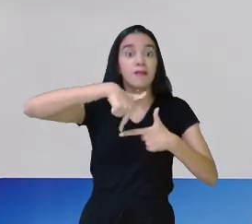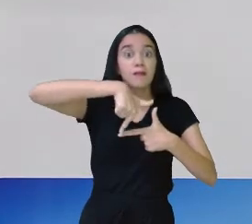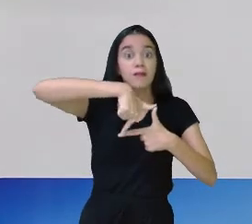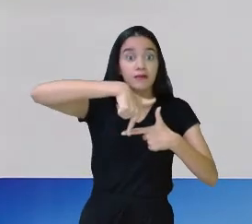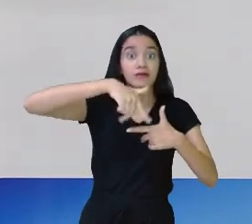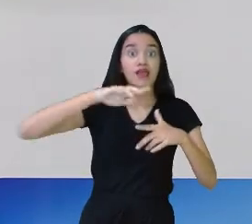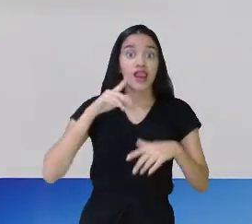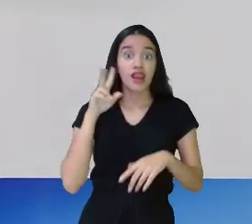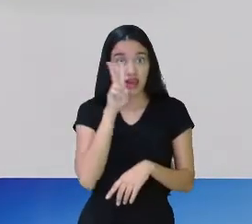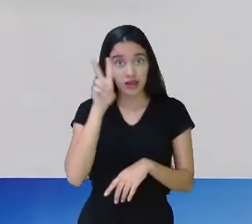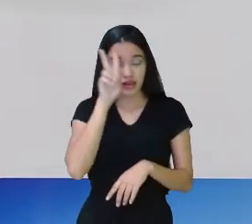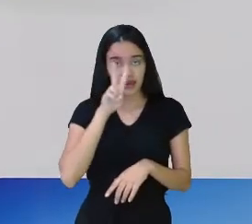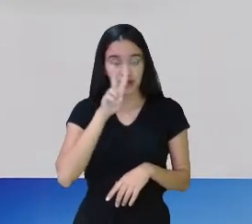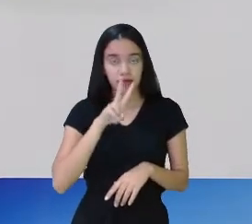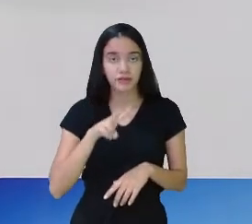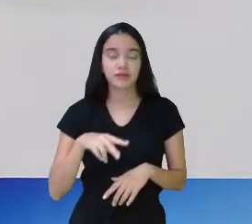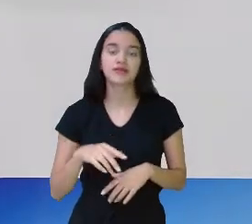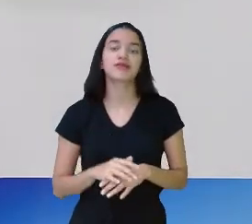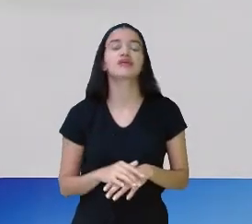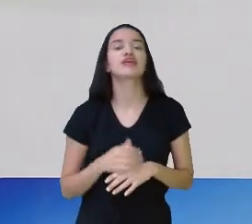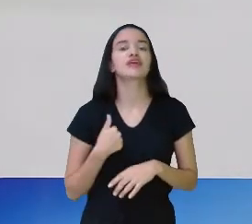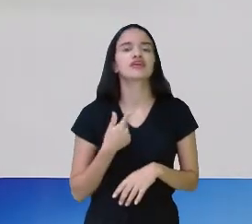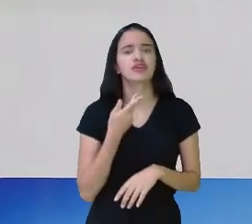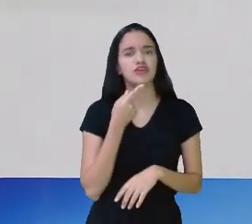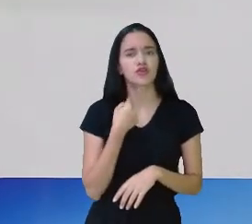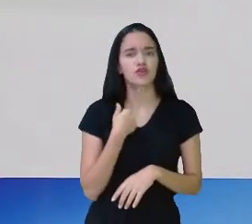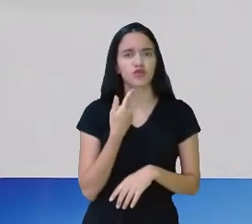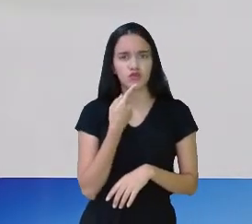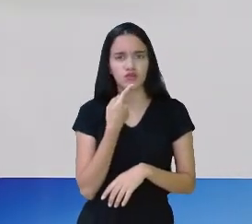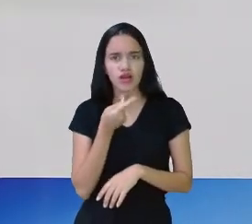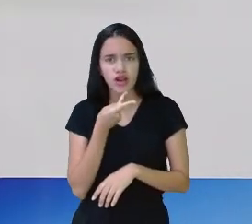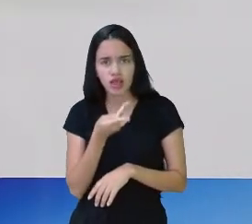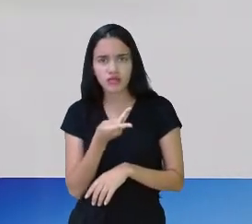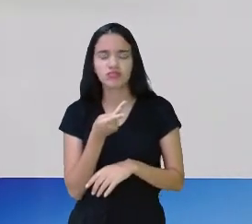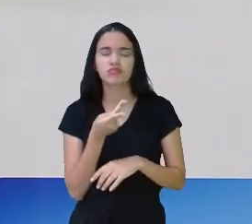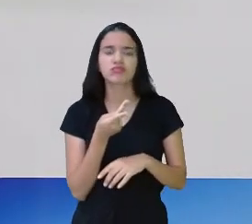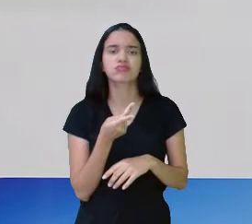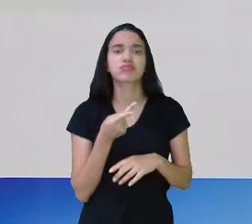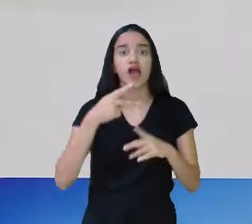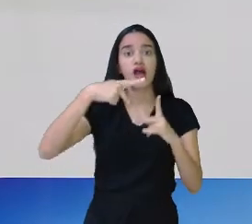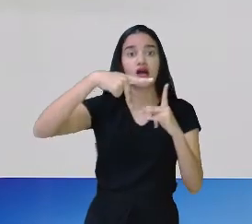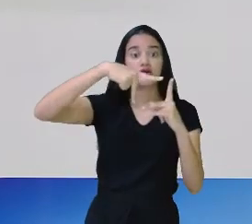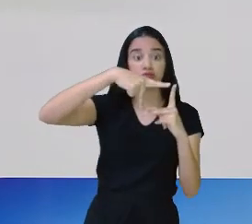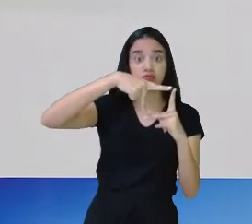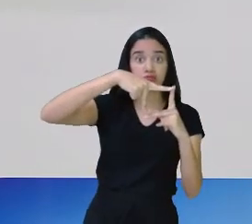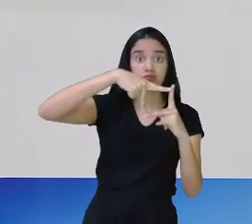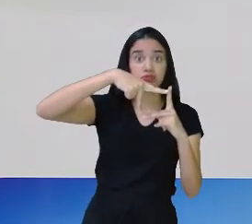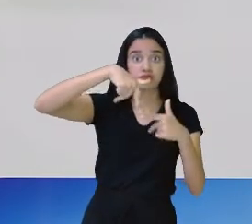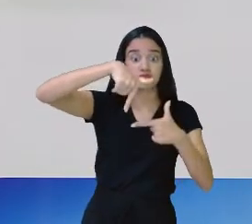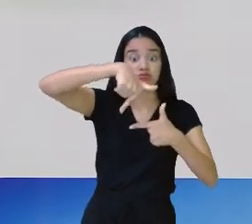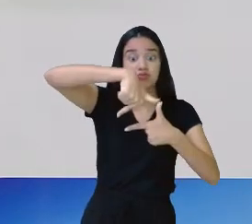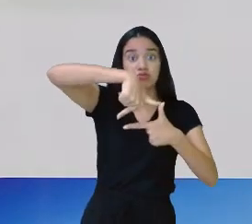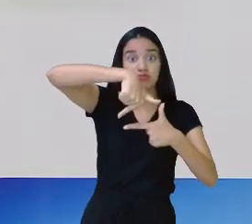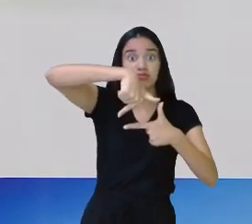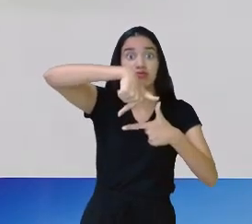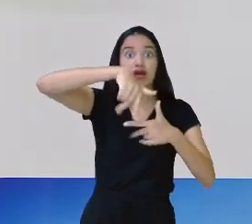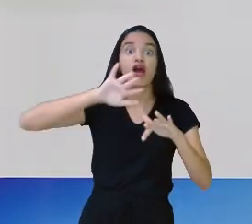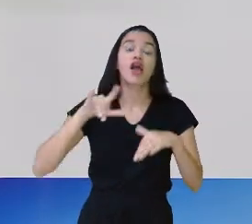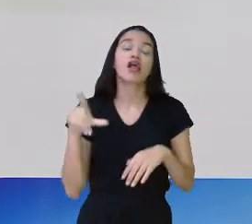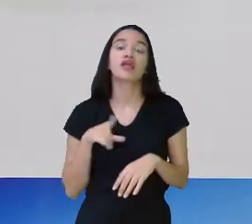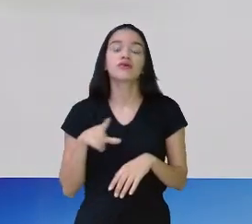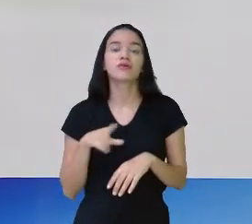Lembra que eu falei das figuras semelhantes? Figura semelhante é o quadrado, mas tem um detalhe. Eu